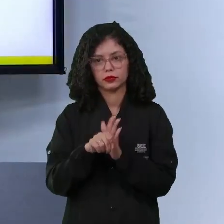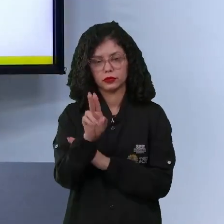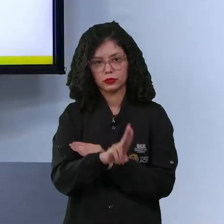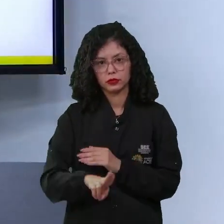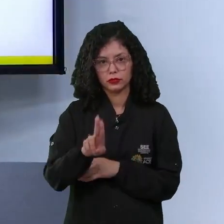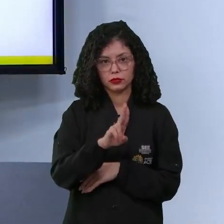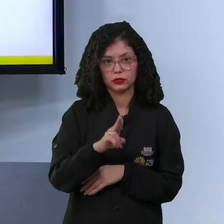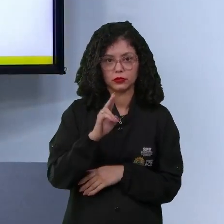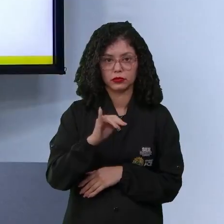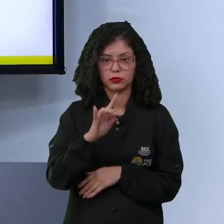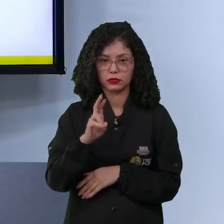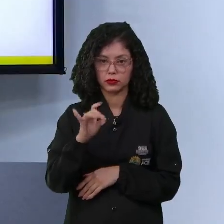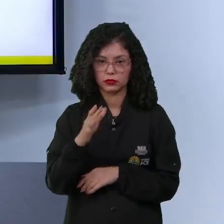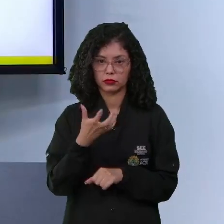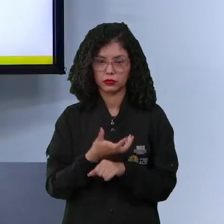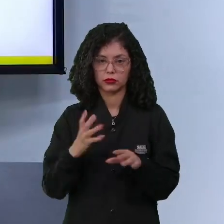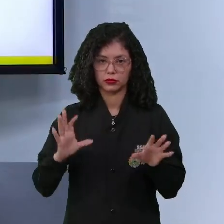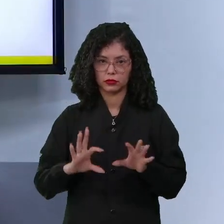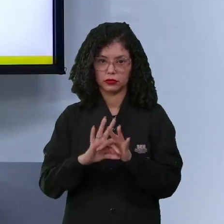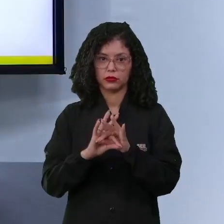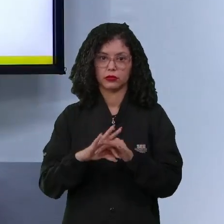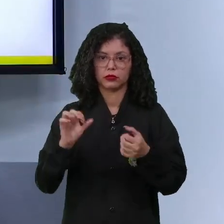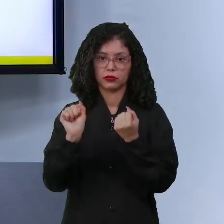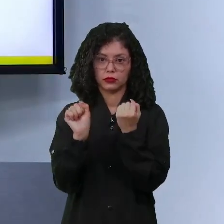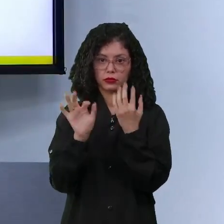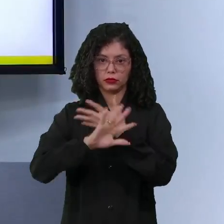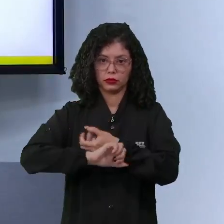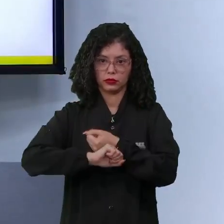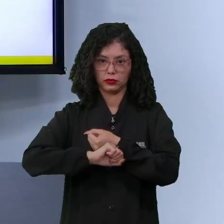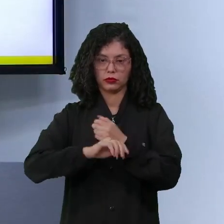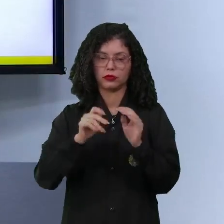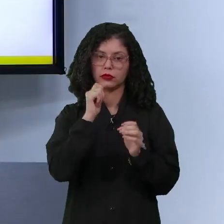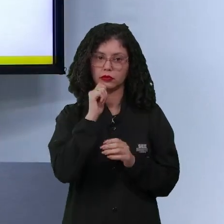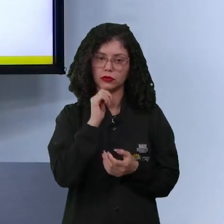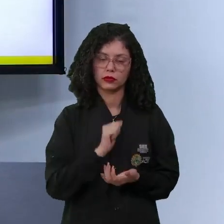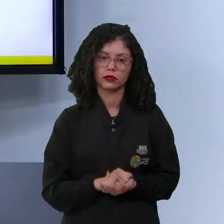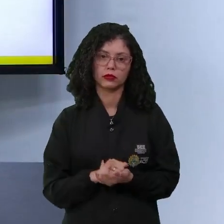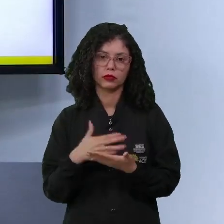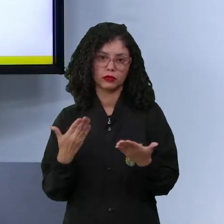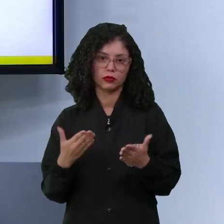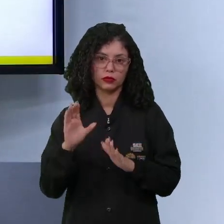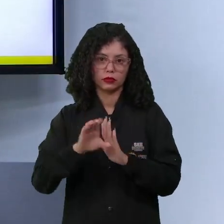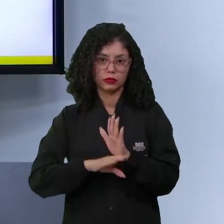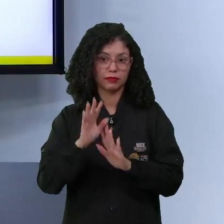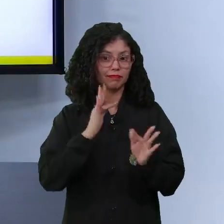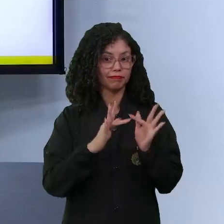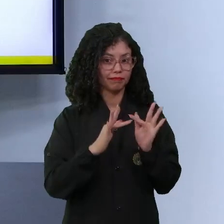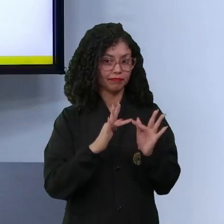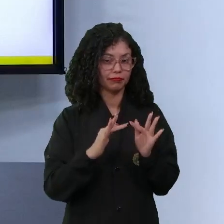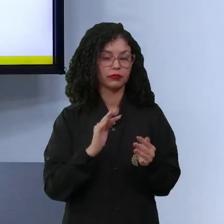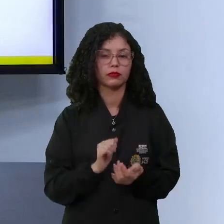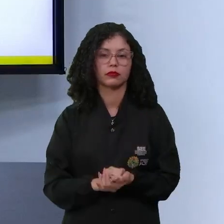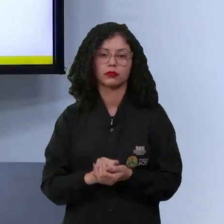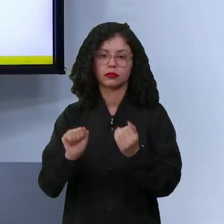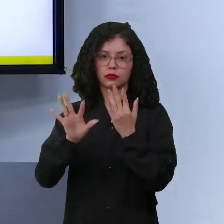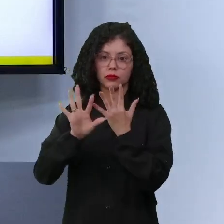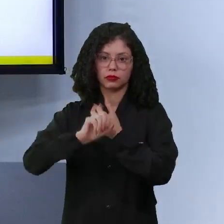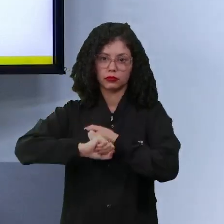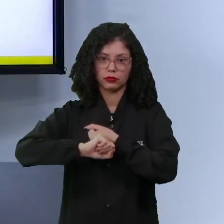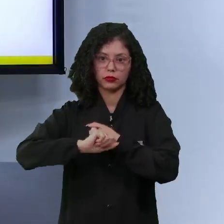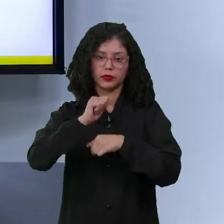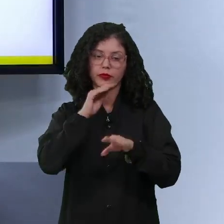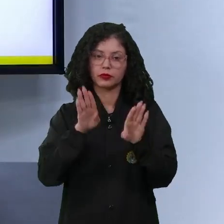a interdisciplinaridade. Uma questão acerca do conteúdo de física, mas que